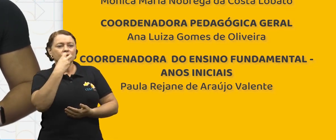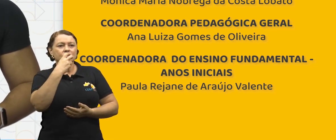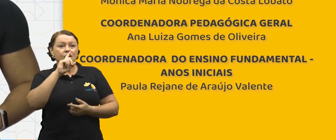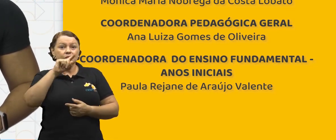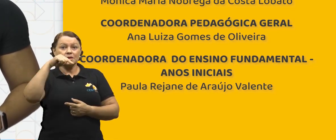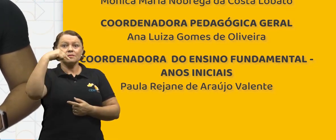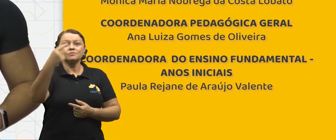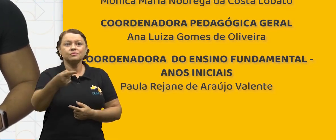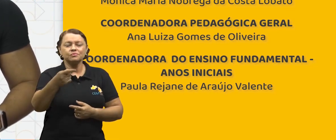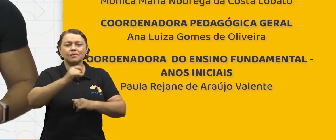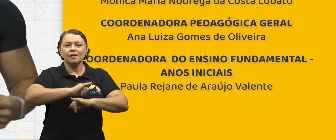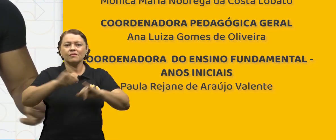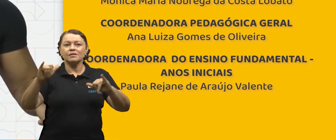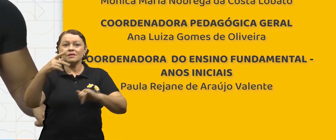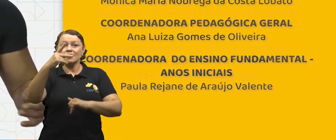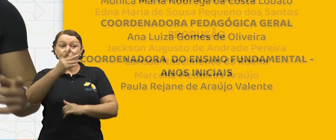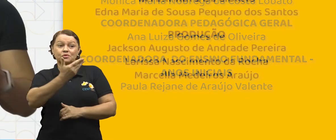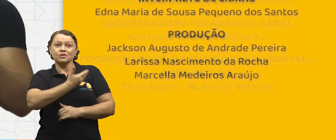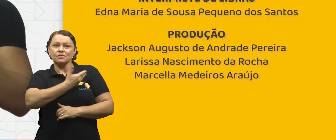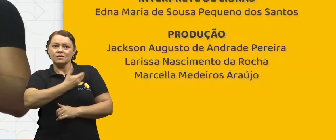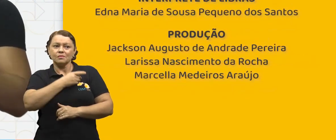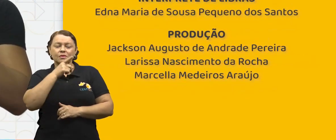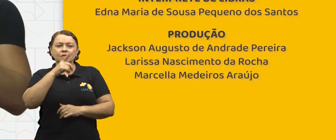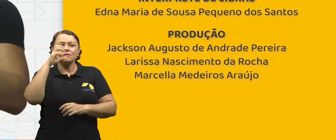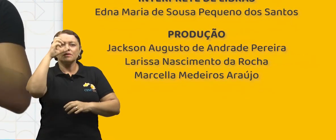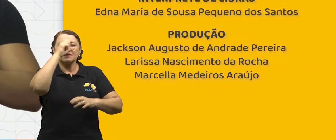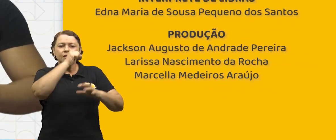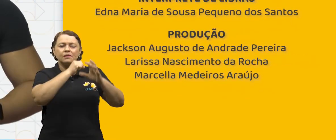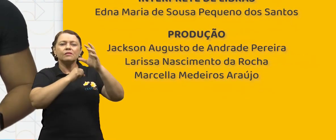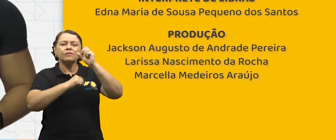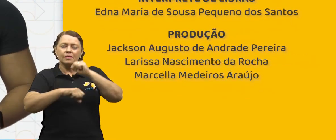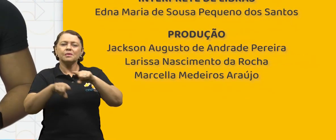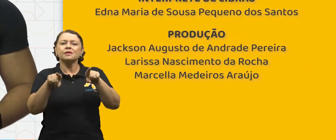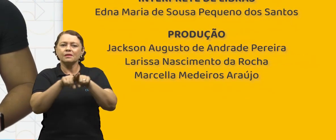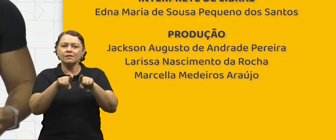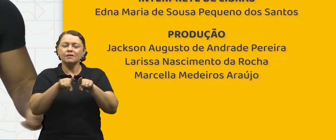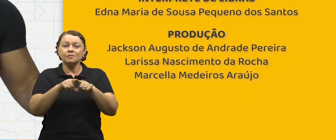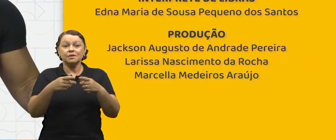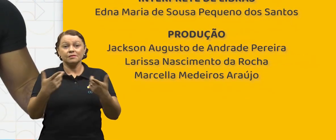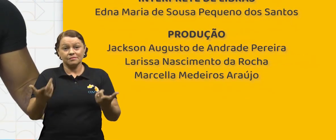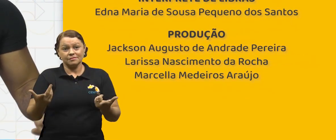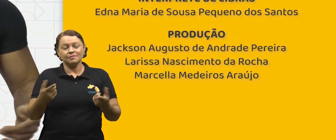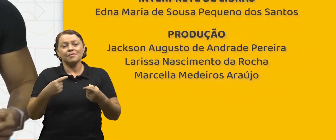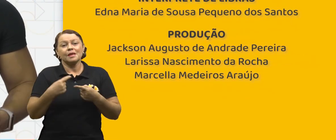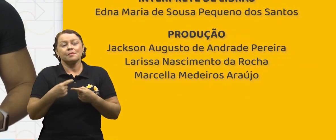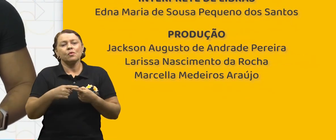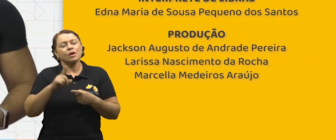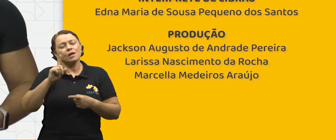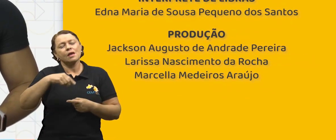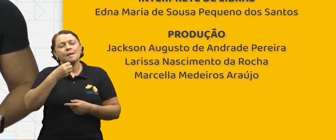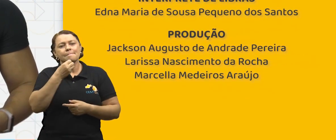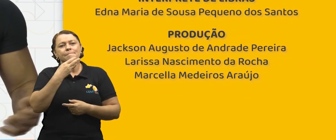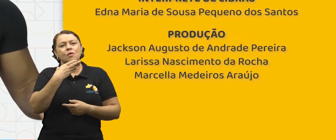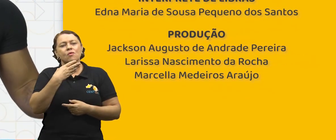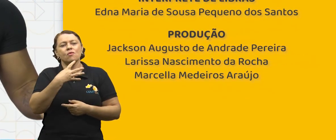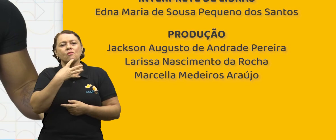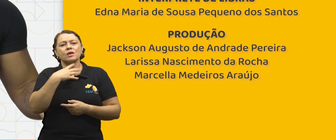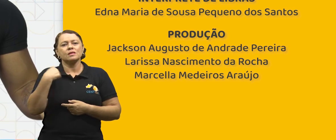contá-la aos seus colegas. Assim, você aprenderá muito com isso também. Afinal, é muito bom